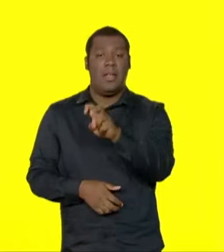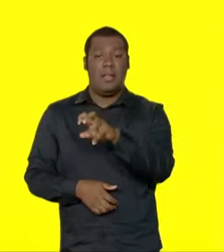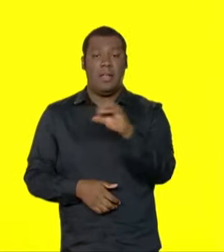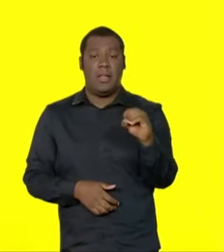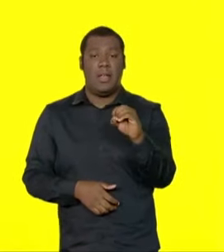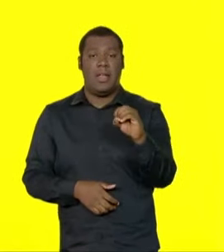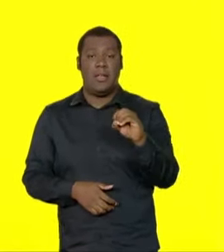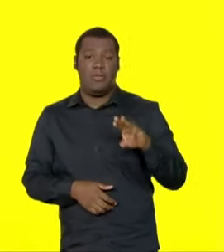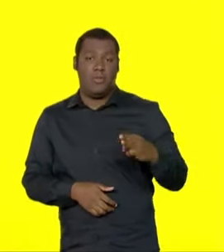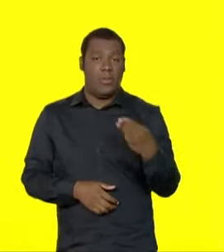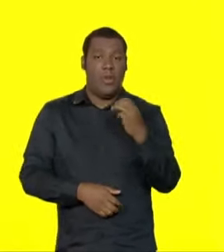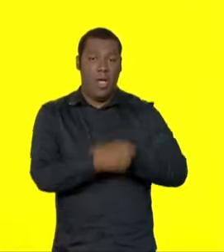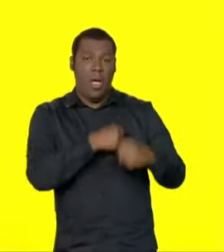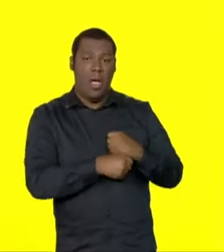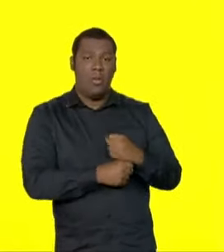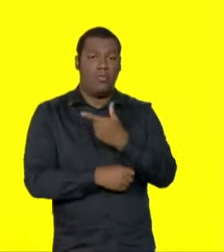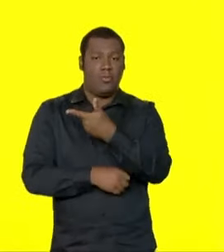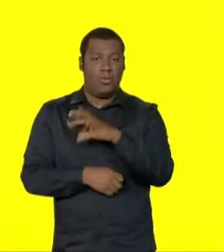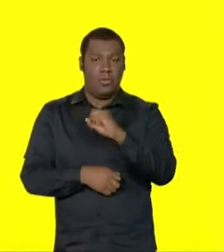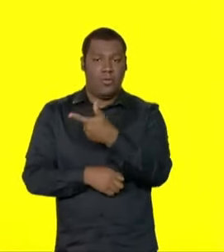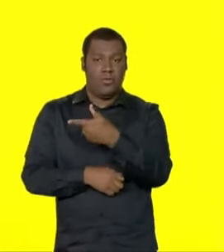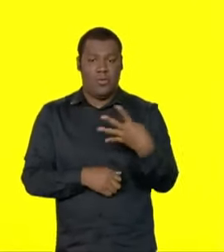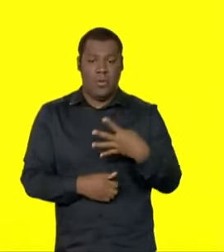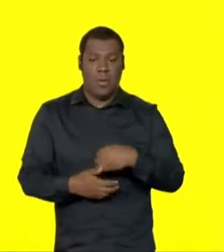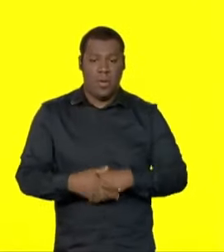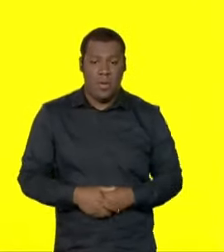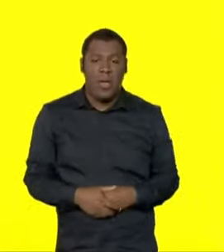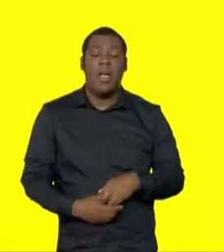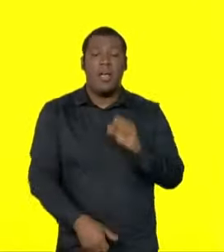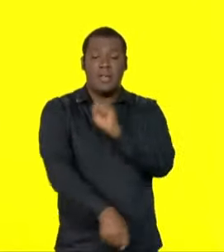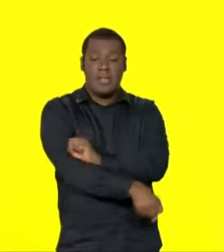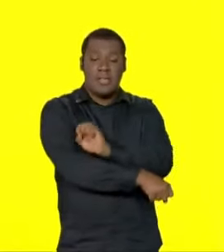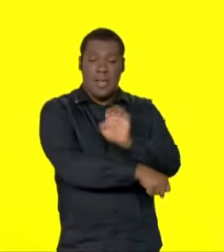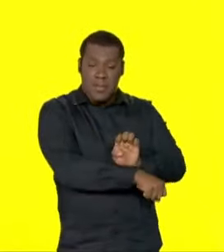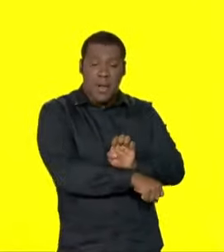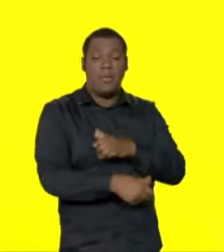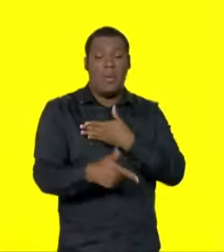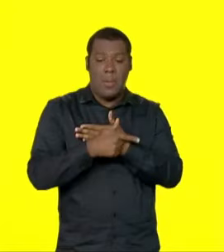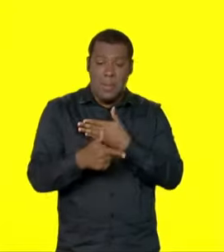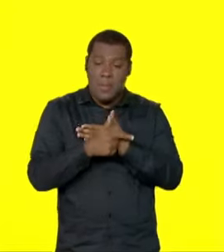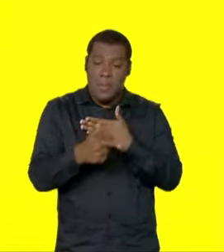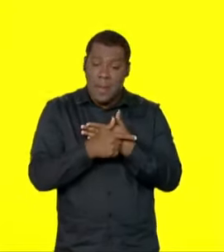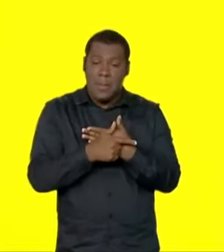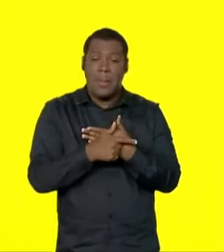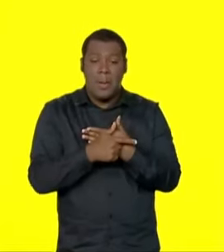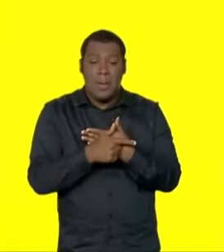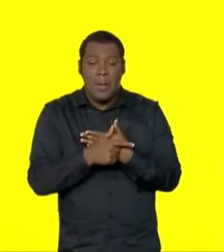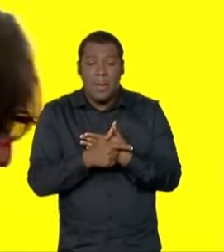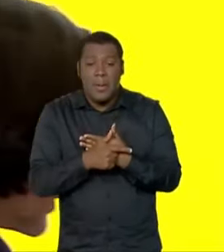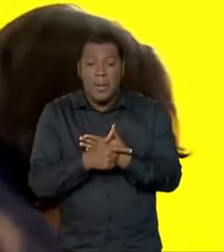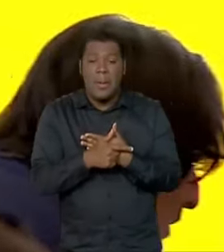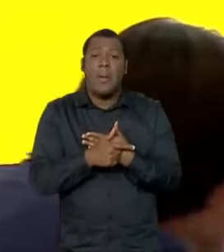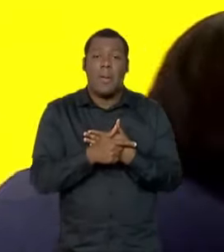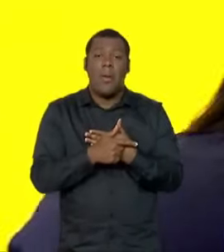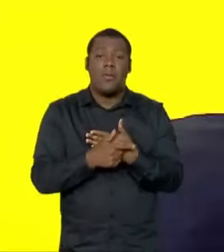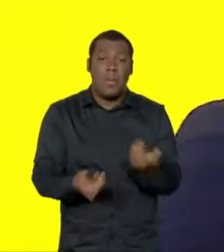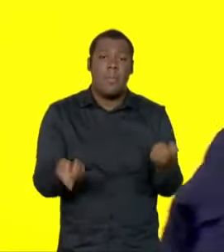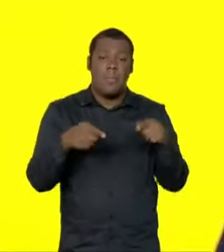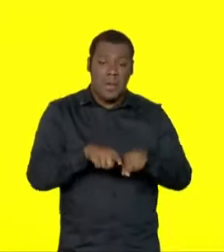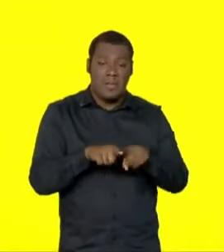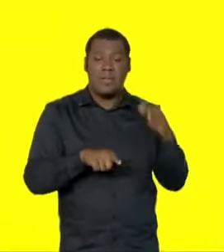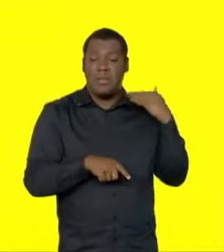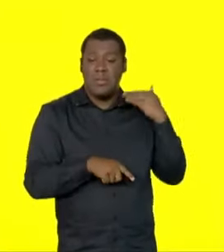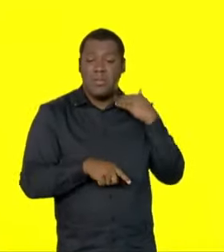em 2024, fora a parte do Sebrae, que também atua com outros bancos.